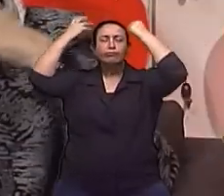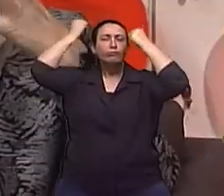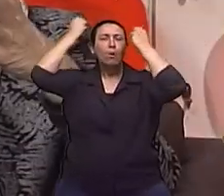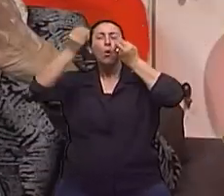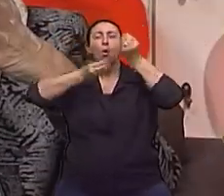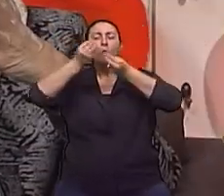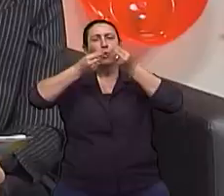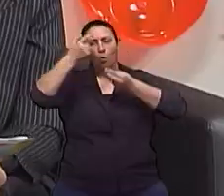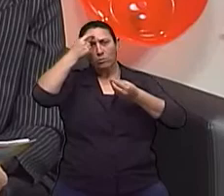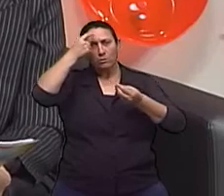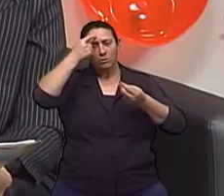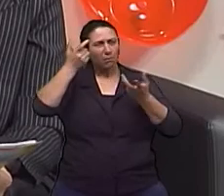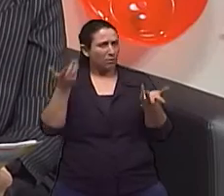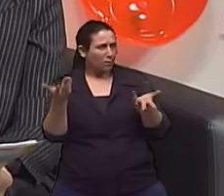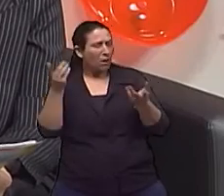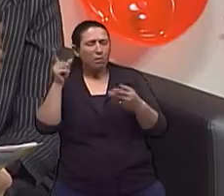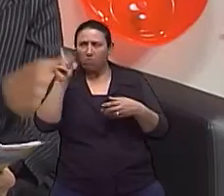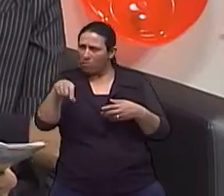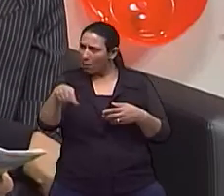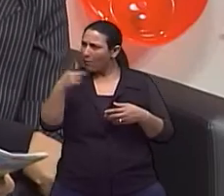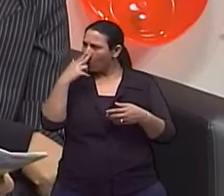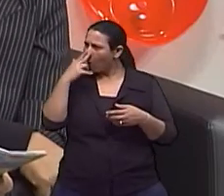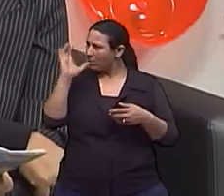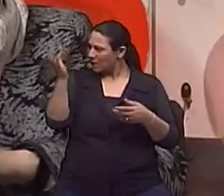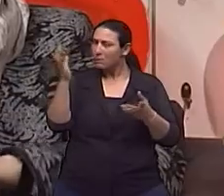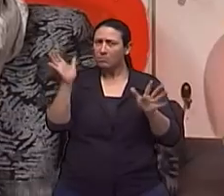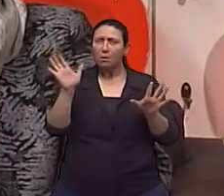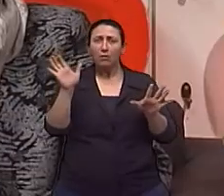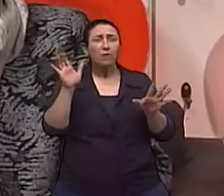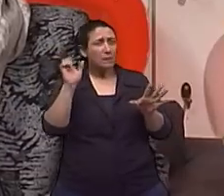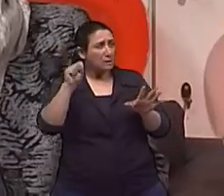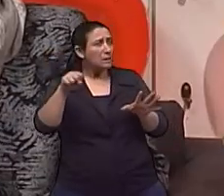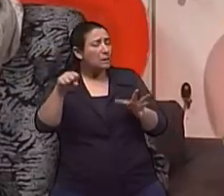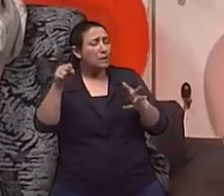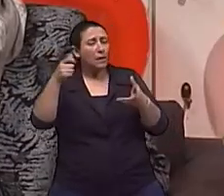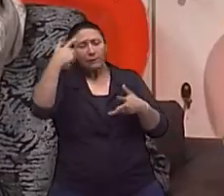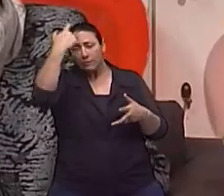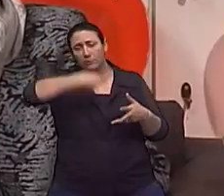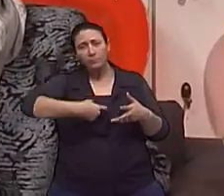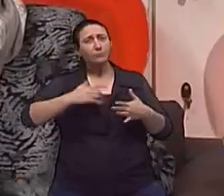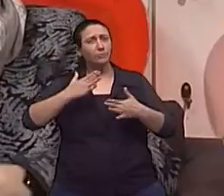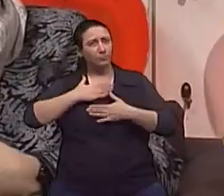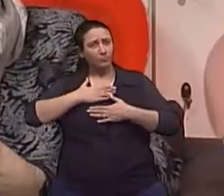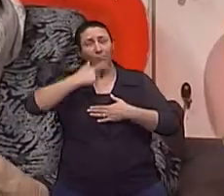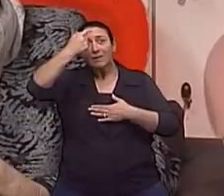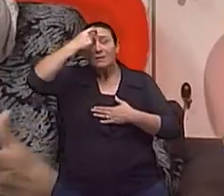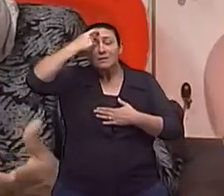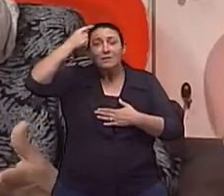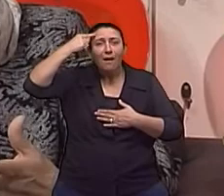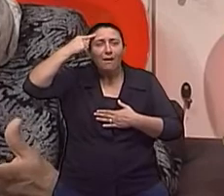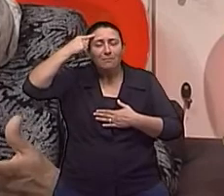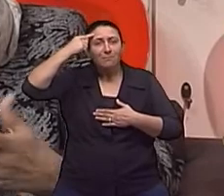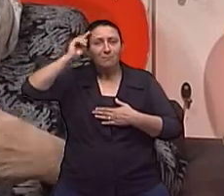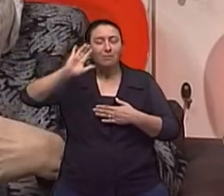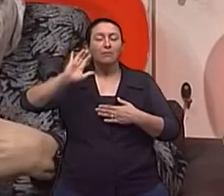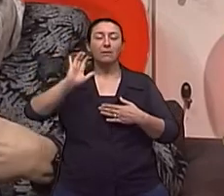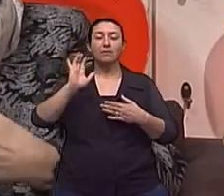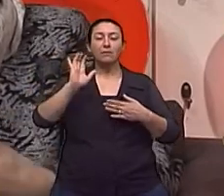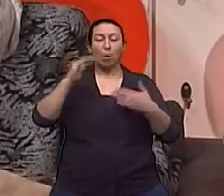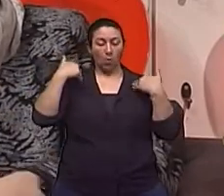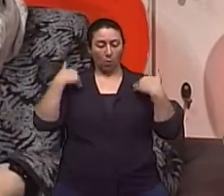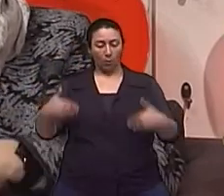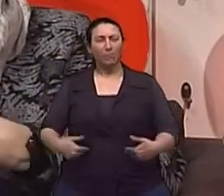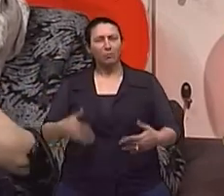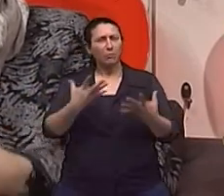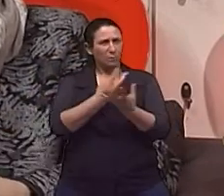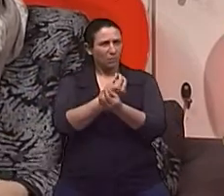existe não estamos falando de ciência disse à Ok então vejo aqui esse corpo físico quando a gente quantas pessoas